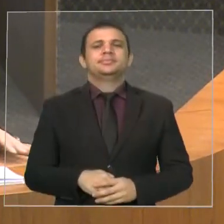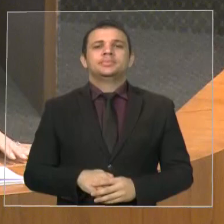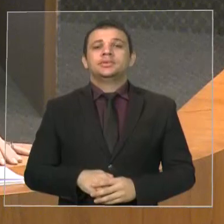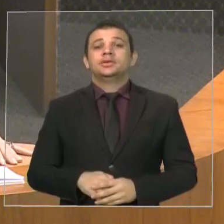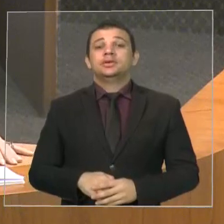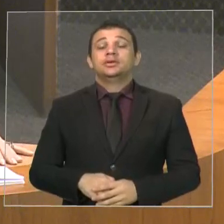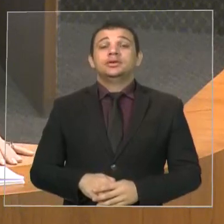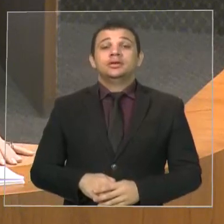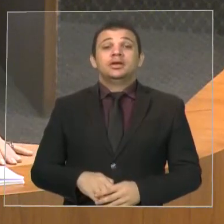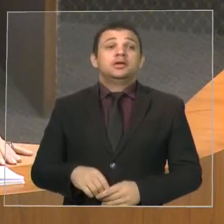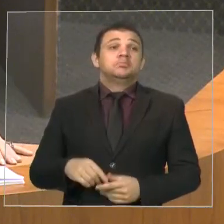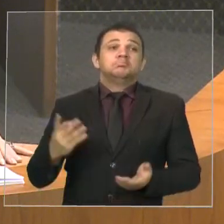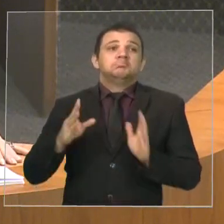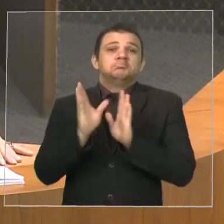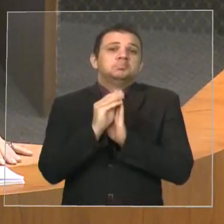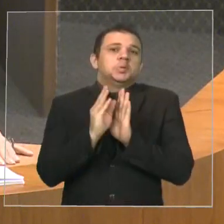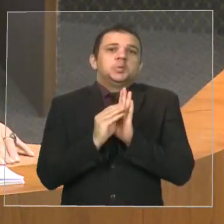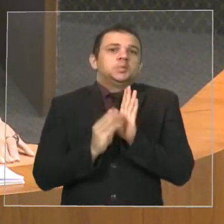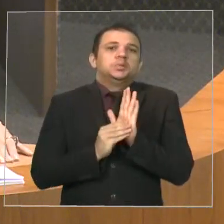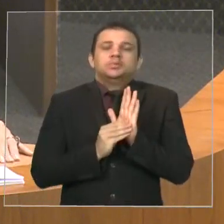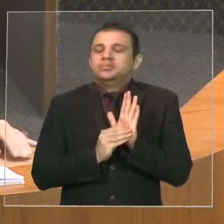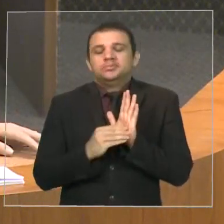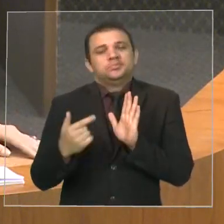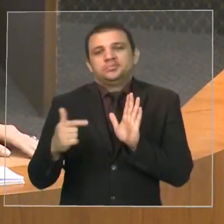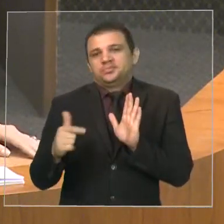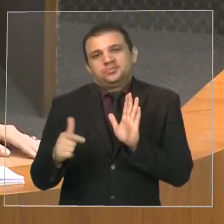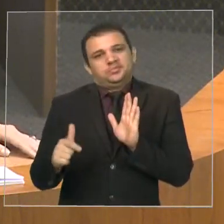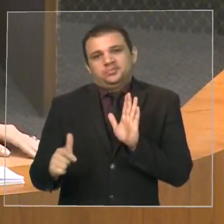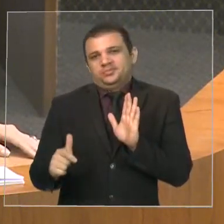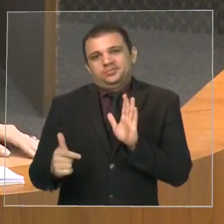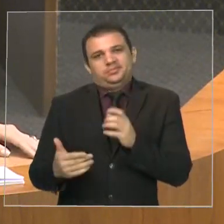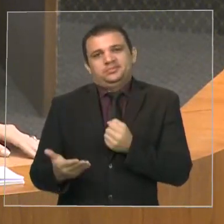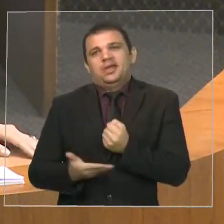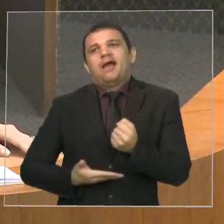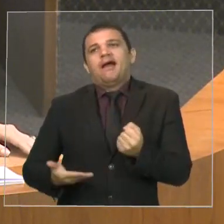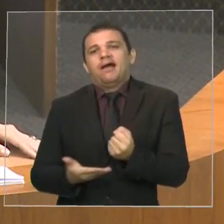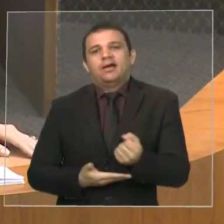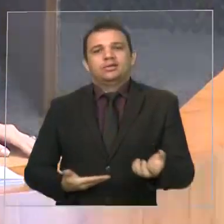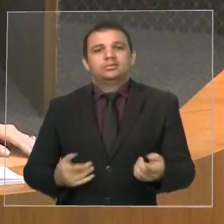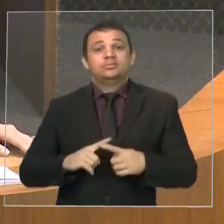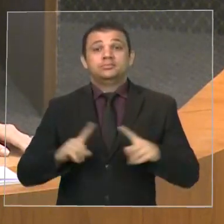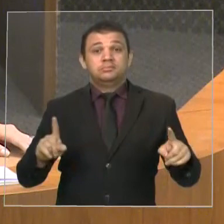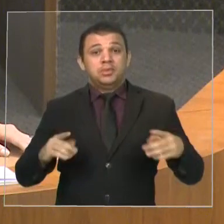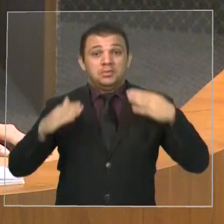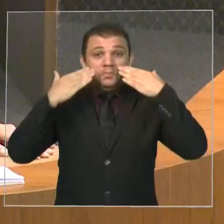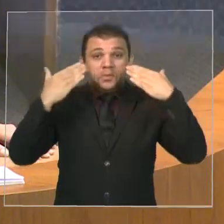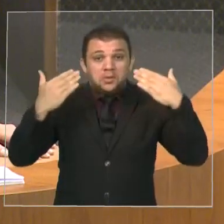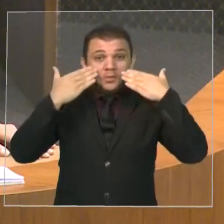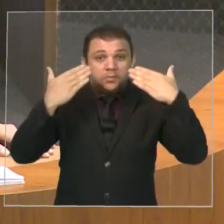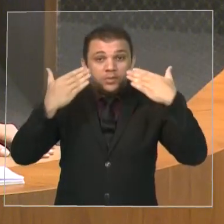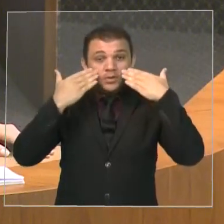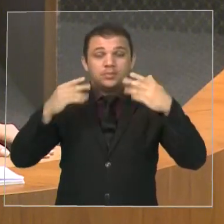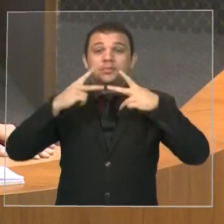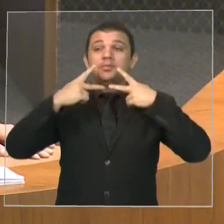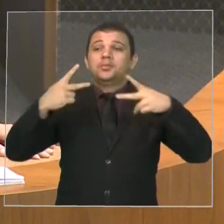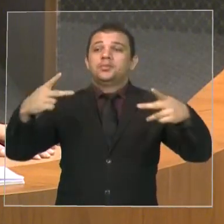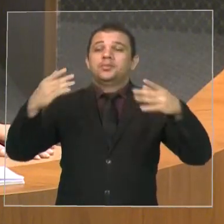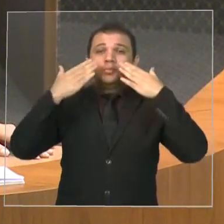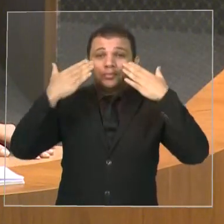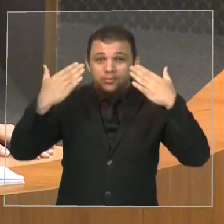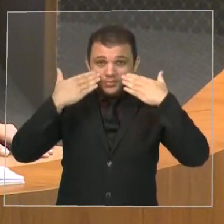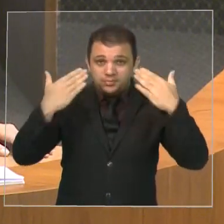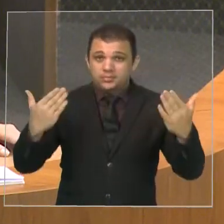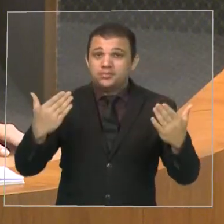vezes, conteúdos superficiais, mas que aparecem bem na propaganda,